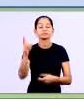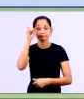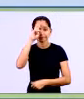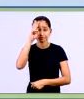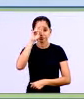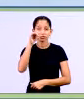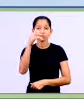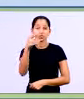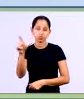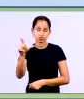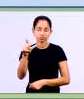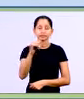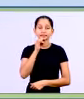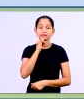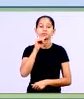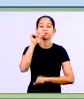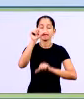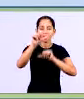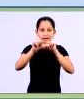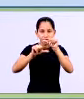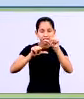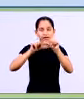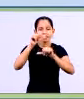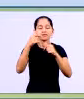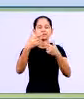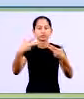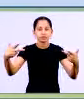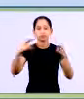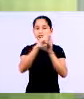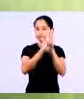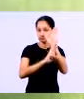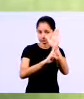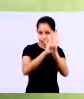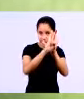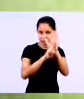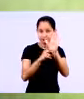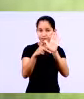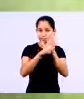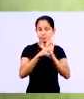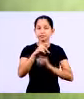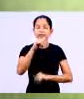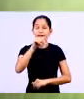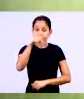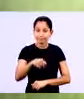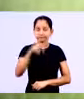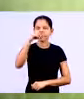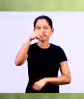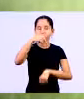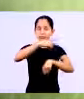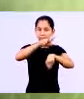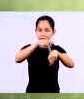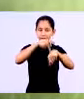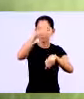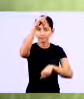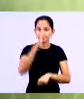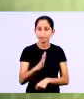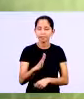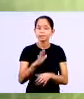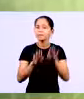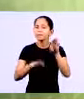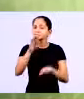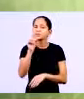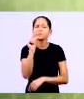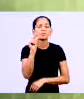Lembrando que as nossas transformações em relação à regra na língua portuguesa brasileira, elas não chegaram nem a